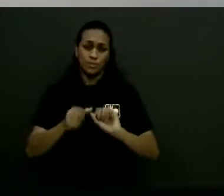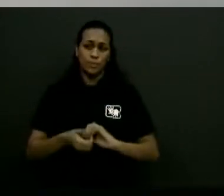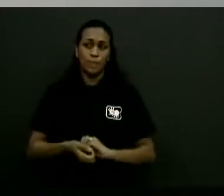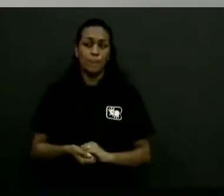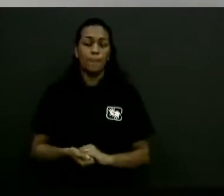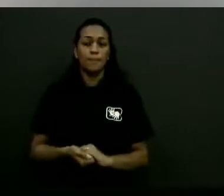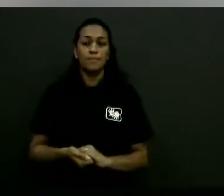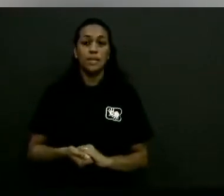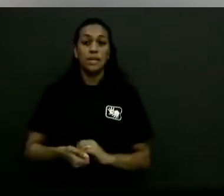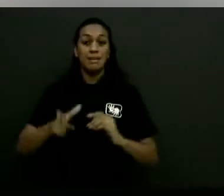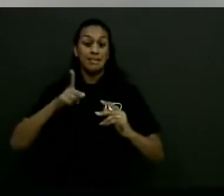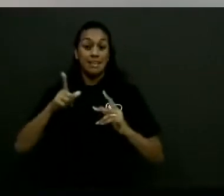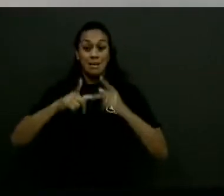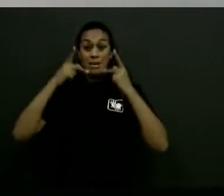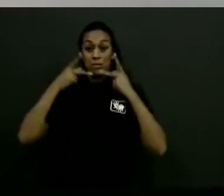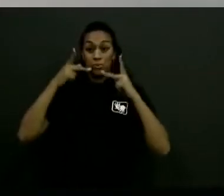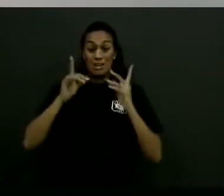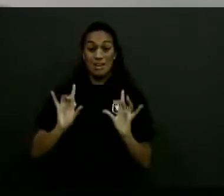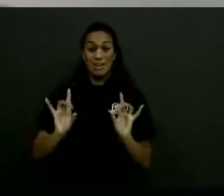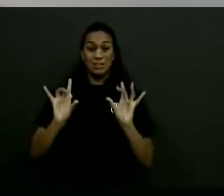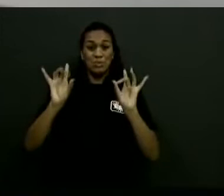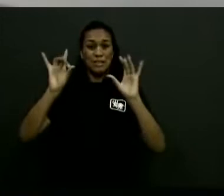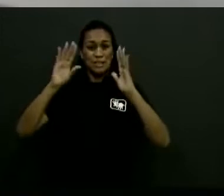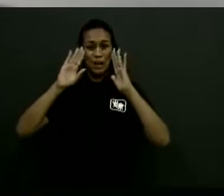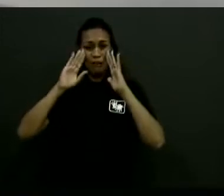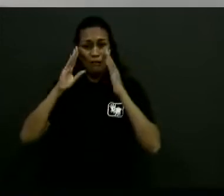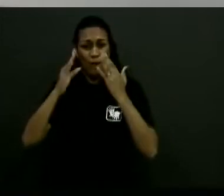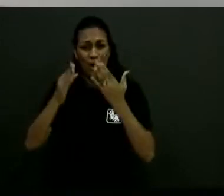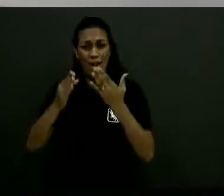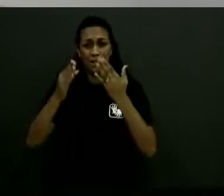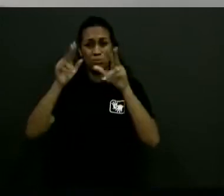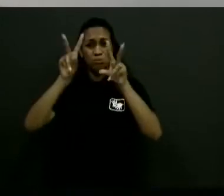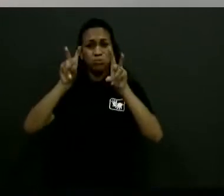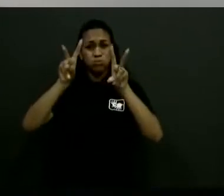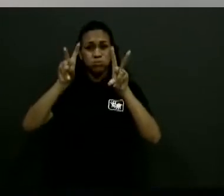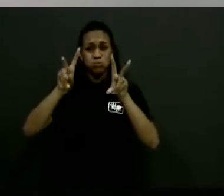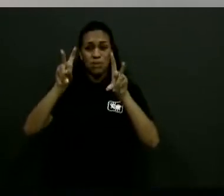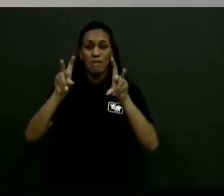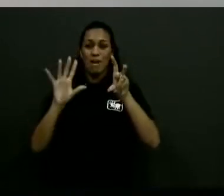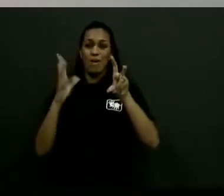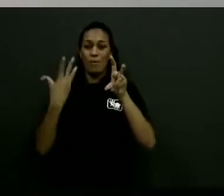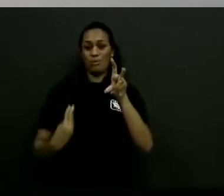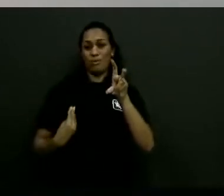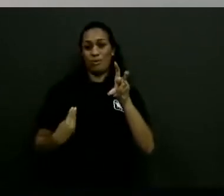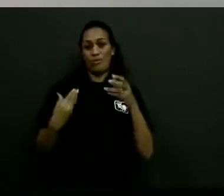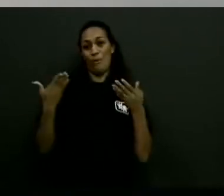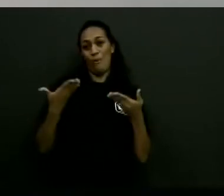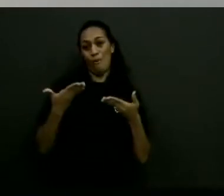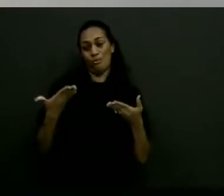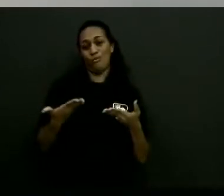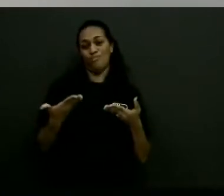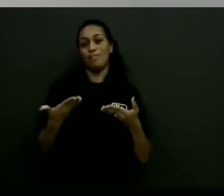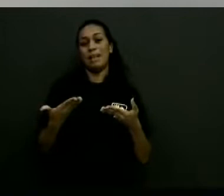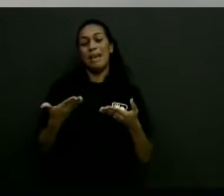pastor Marcos, todas muito, muito atualizadas para um contexto do que a gente está vivendo. Mas os